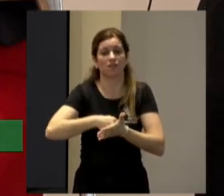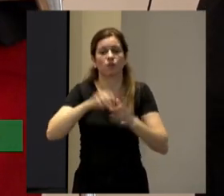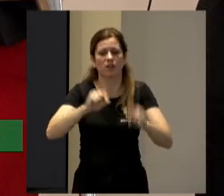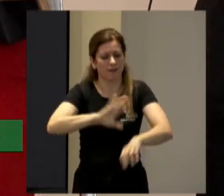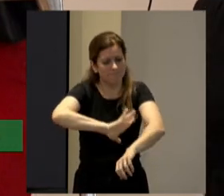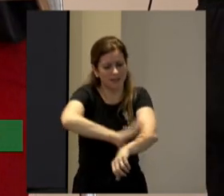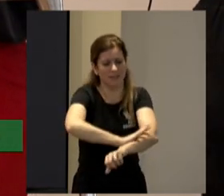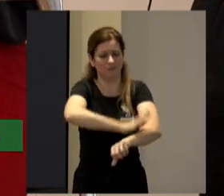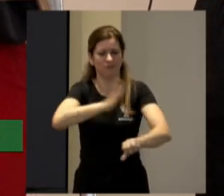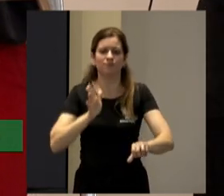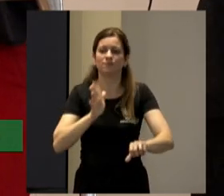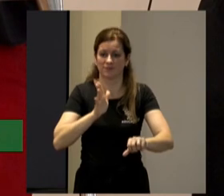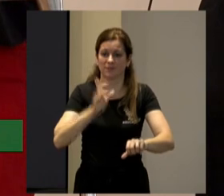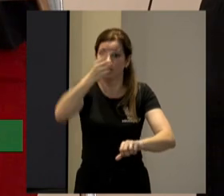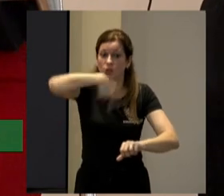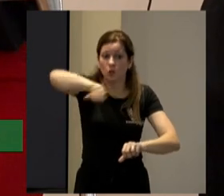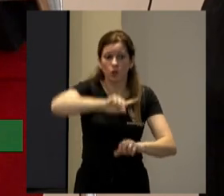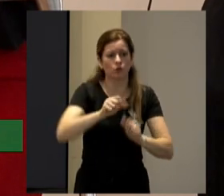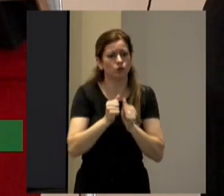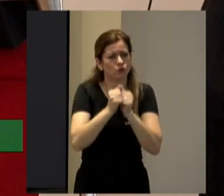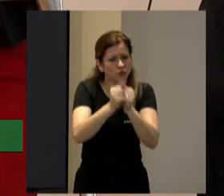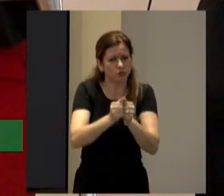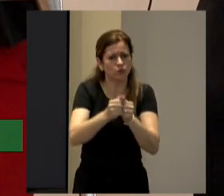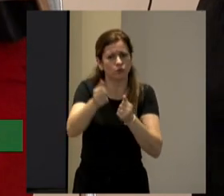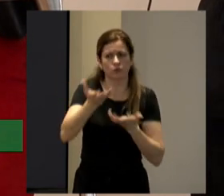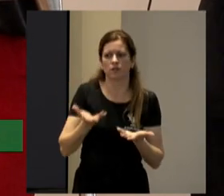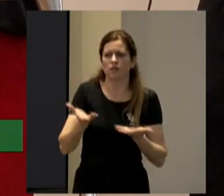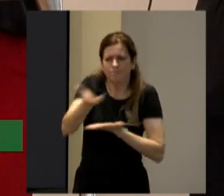nós possamos, nessa rede,